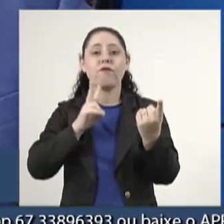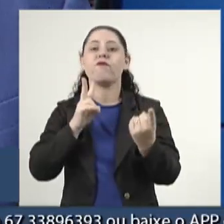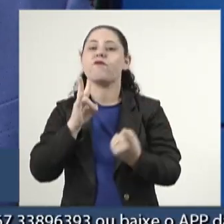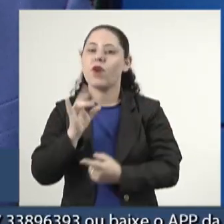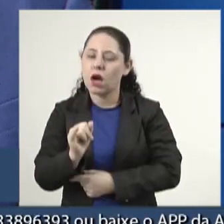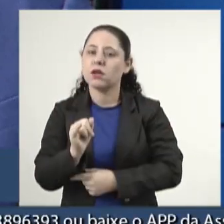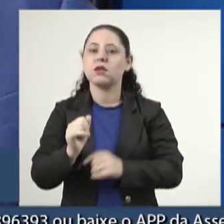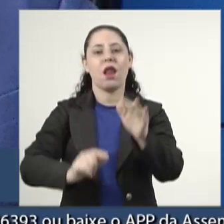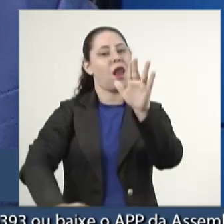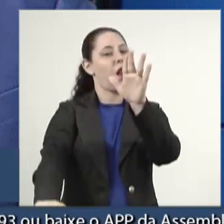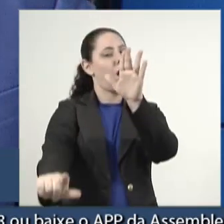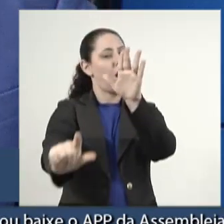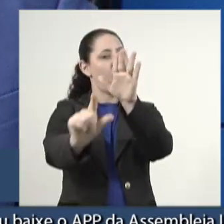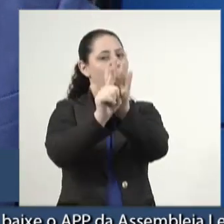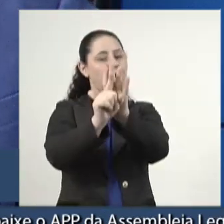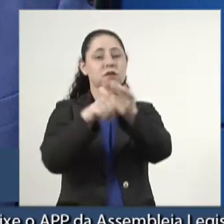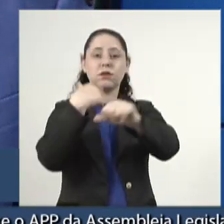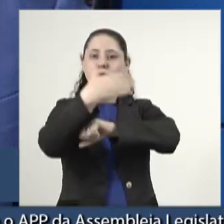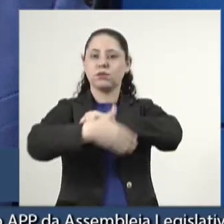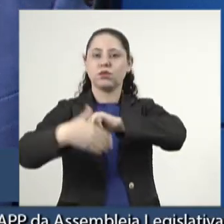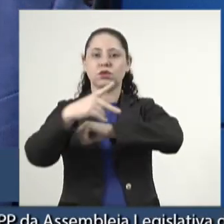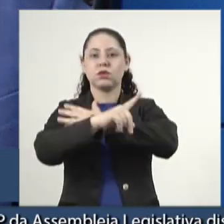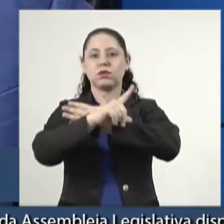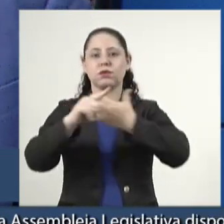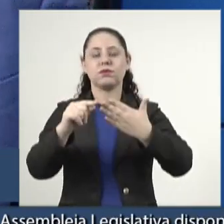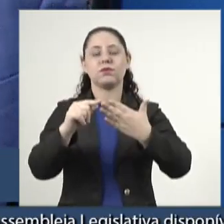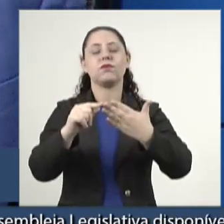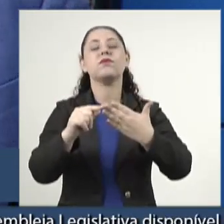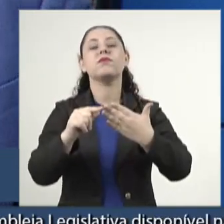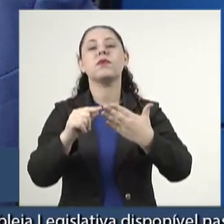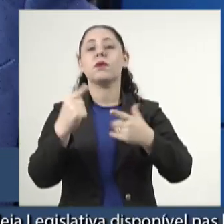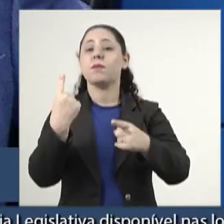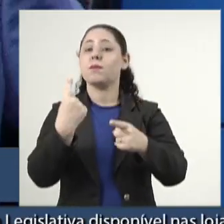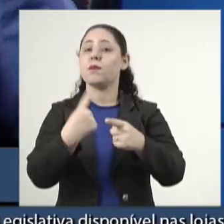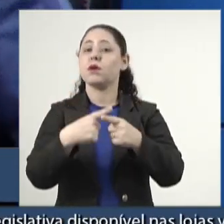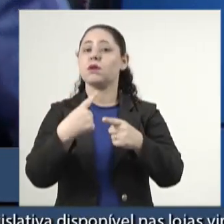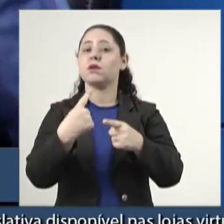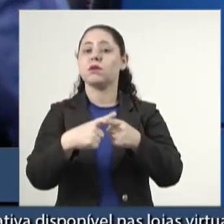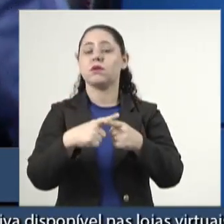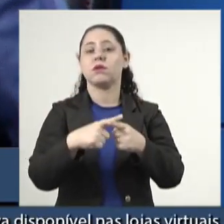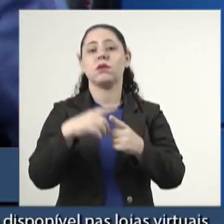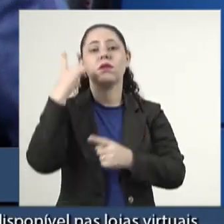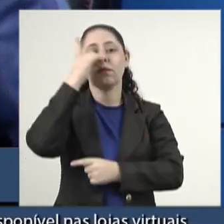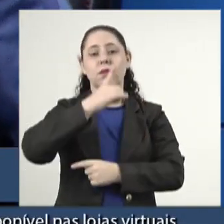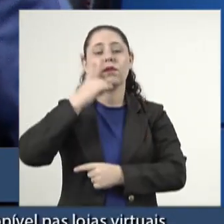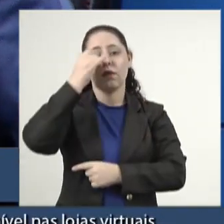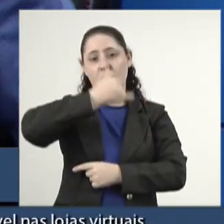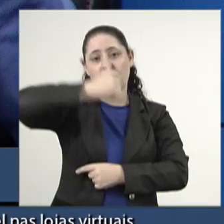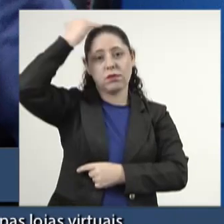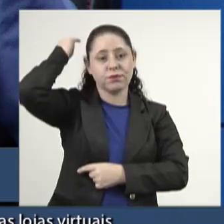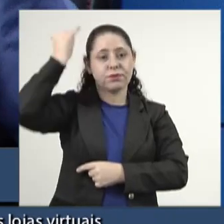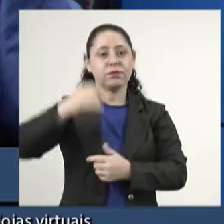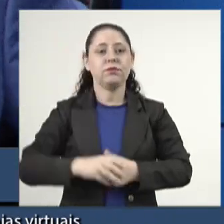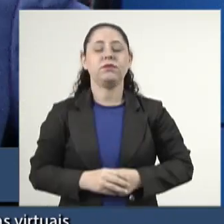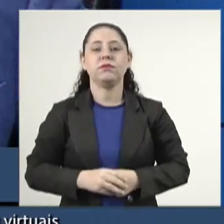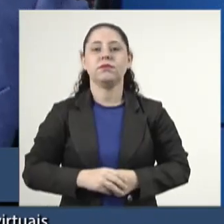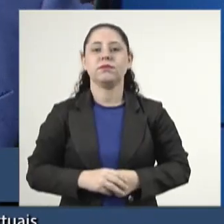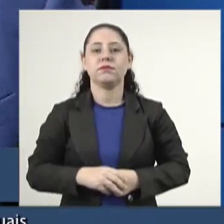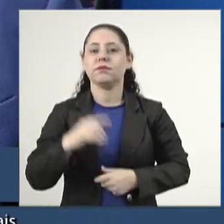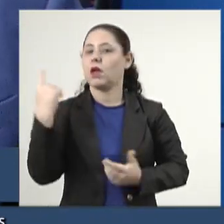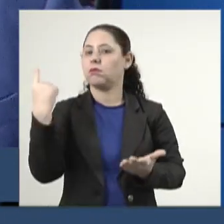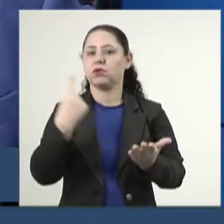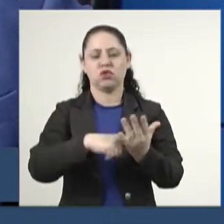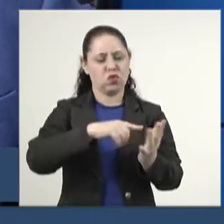entregar uma legislação que proteja o bioma Pantanal, porque, como disse o deputado Júnior Mock, é uma